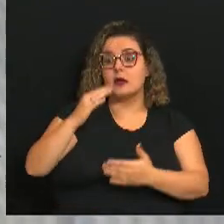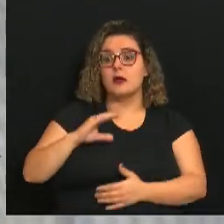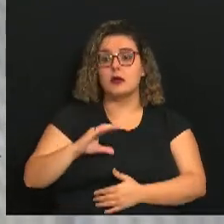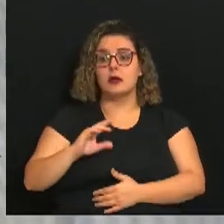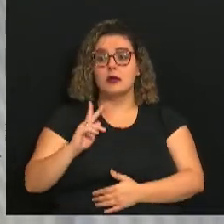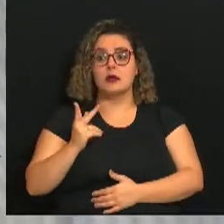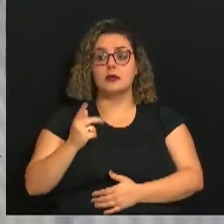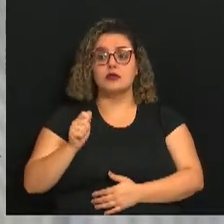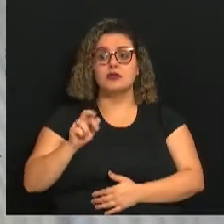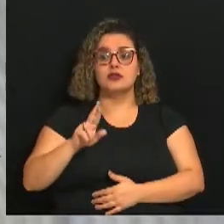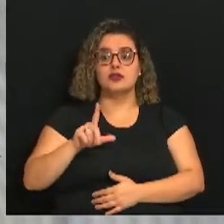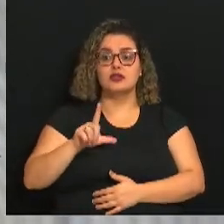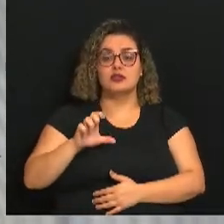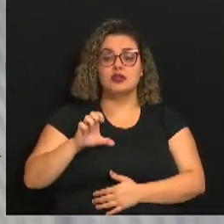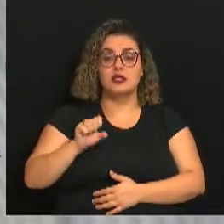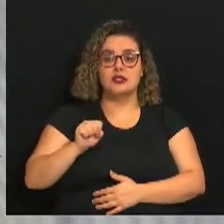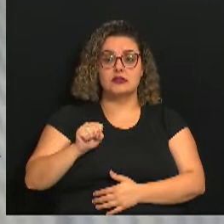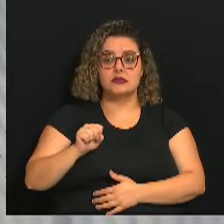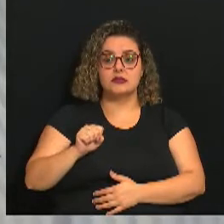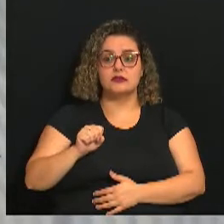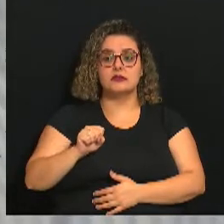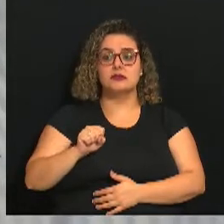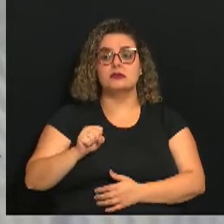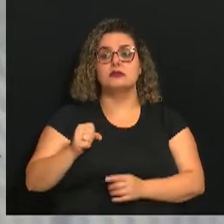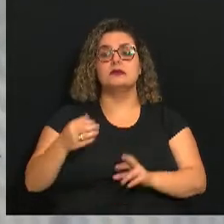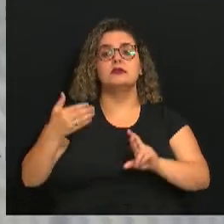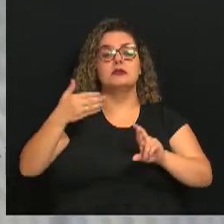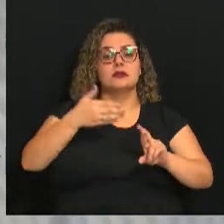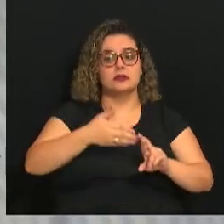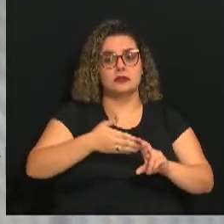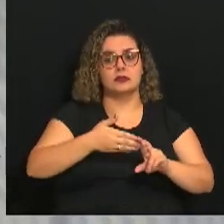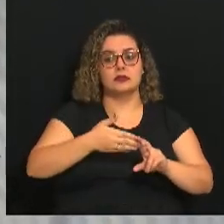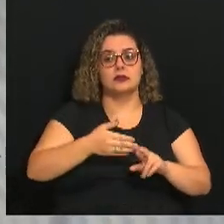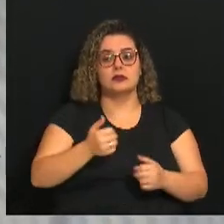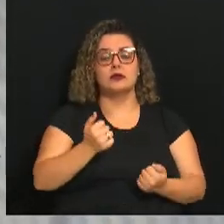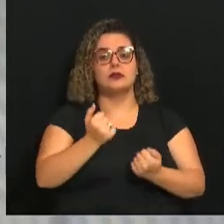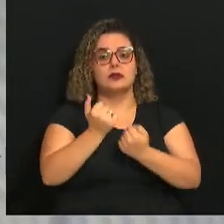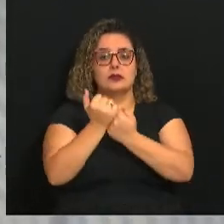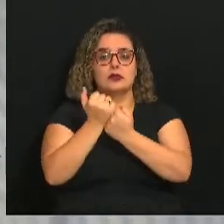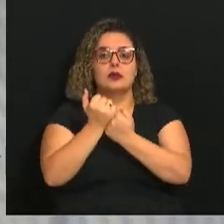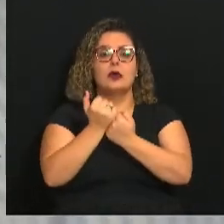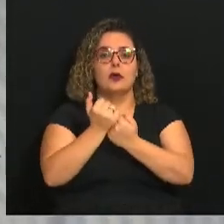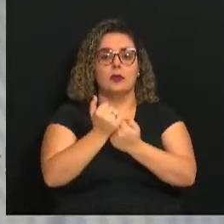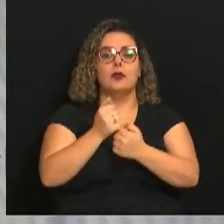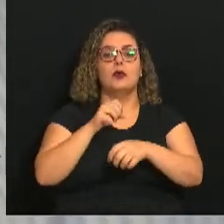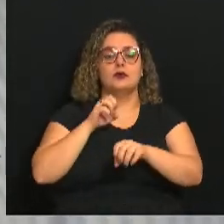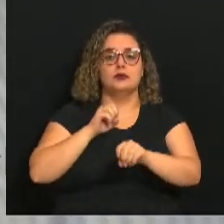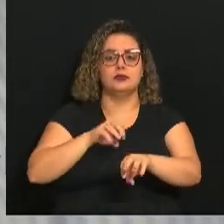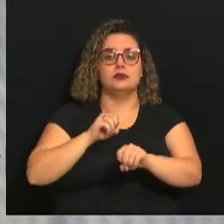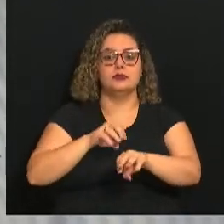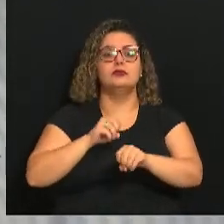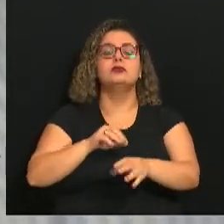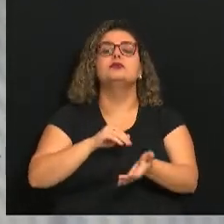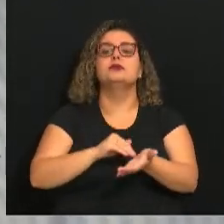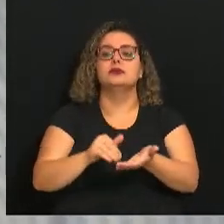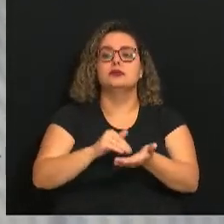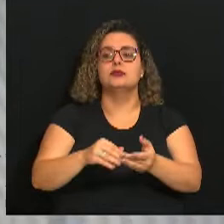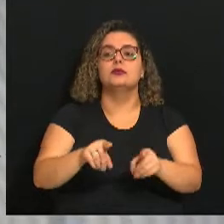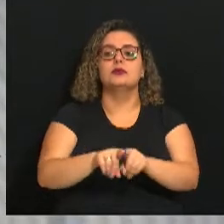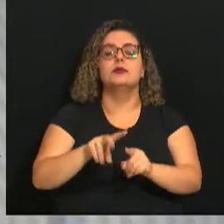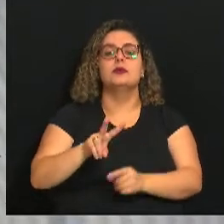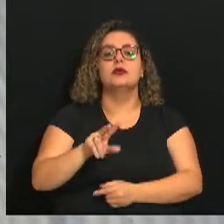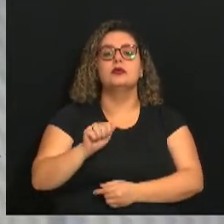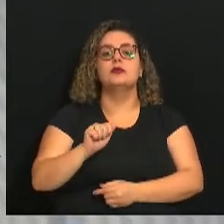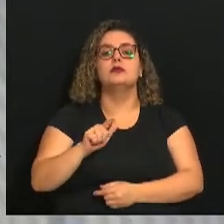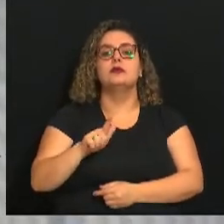Durais Leite, que representa aqui o Departamento de Apoio à Escola da Secretaria Municipal de Educação, e do Wagner Rogério,